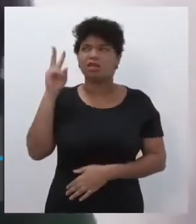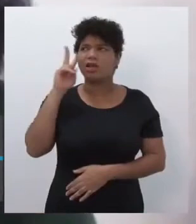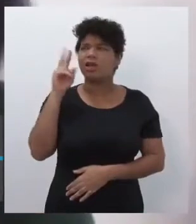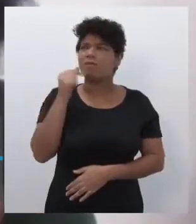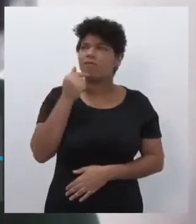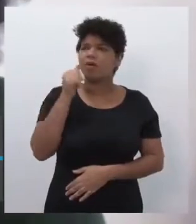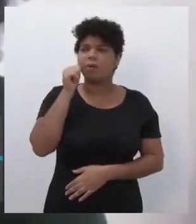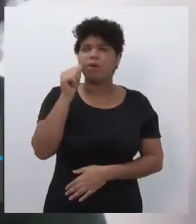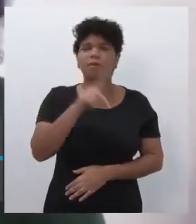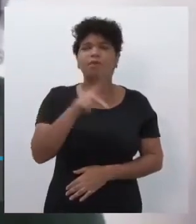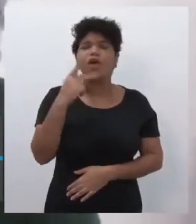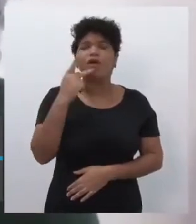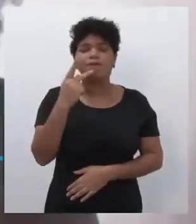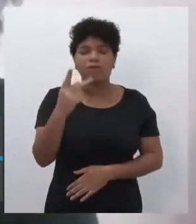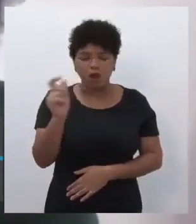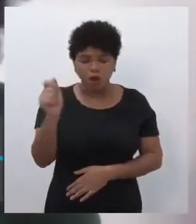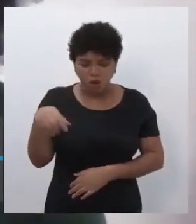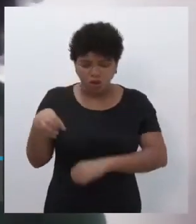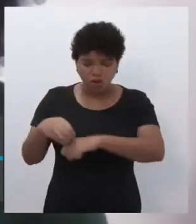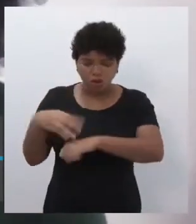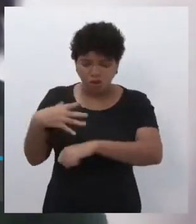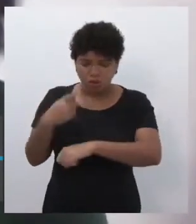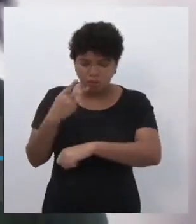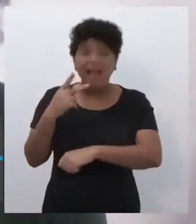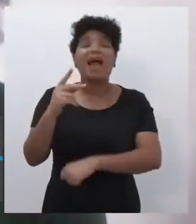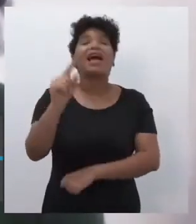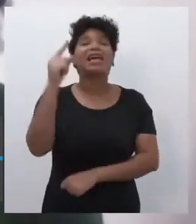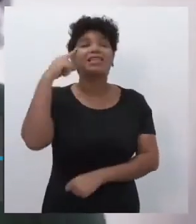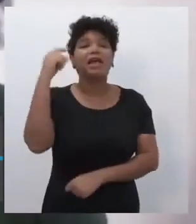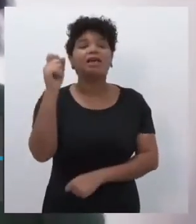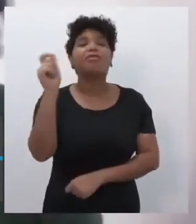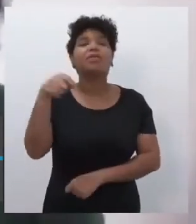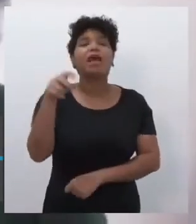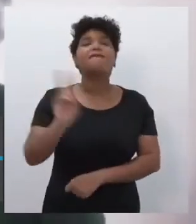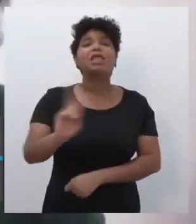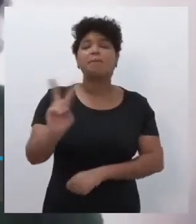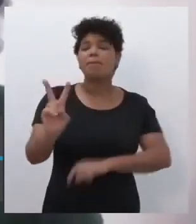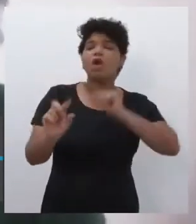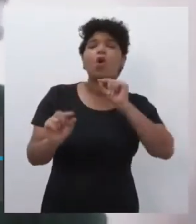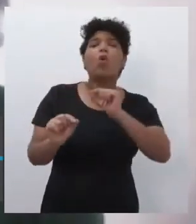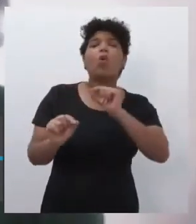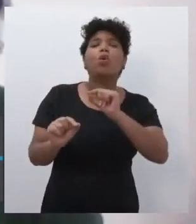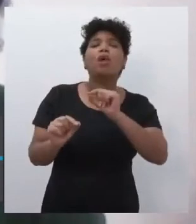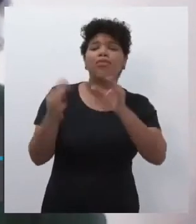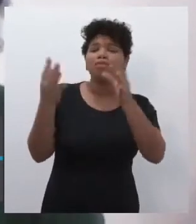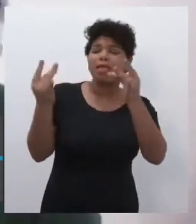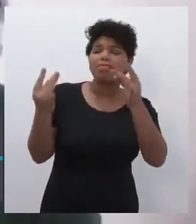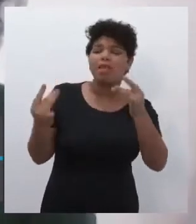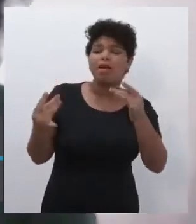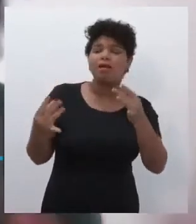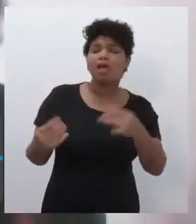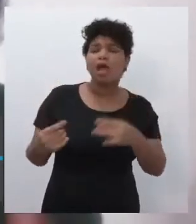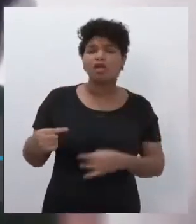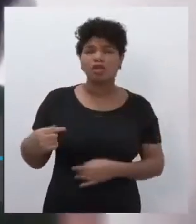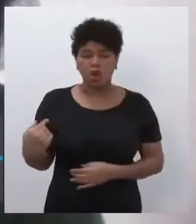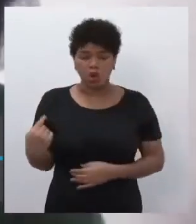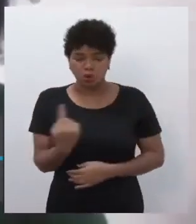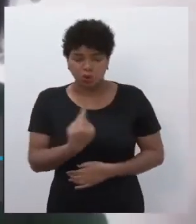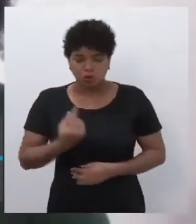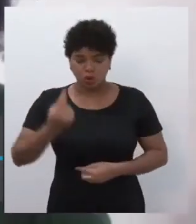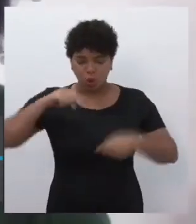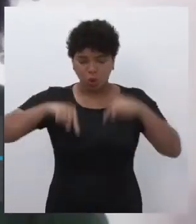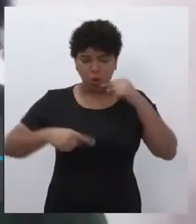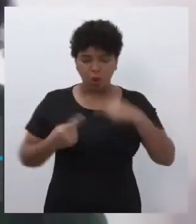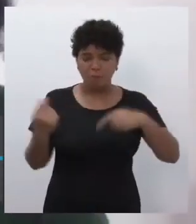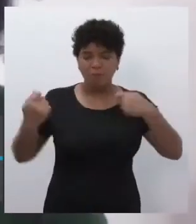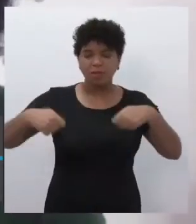nome, desculpe, falou sobre o que é a vitamina, né? E falar dessas condições da vitamina, qual que é a necessidade diária, mensal, e